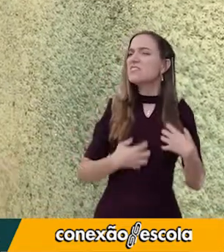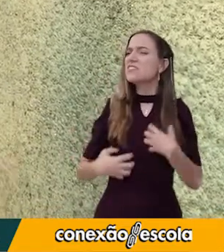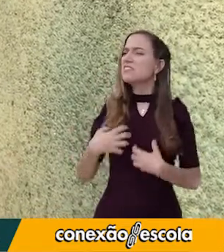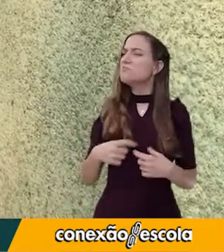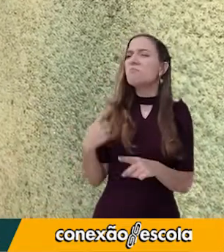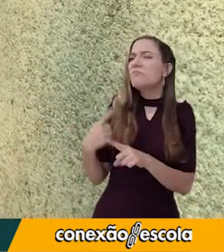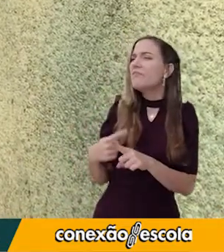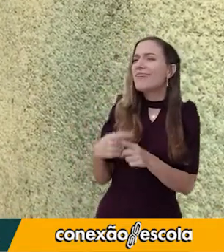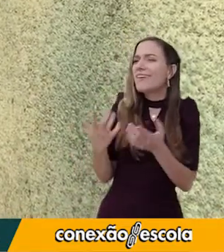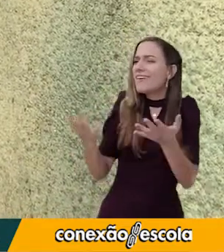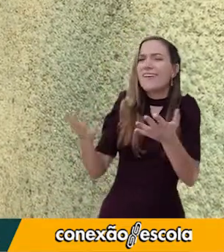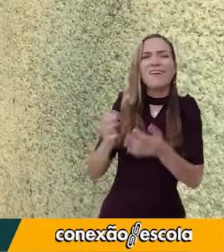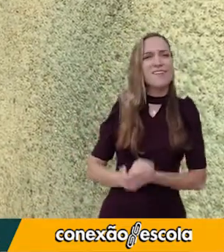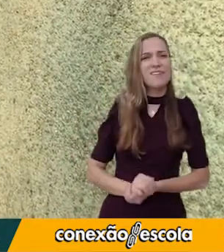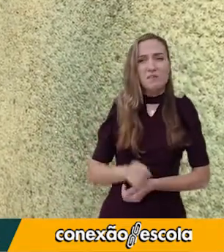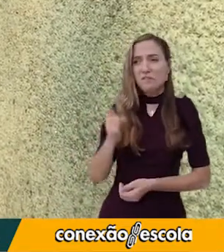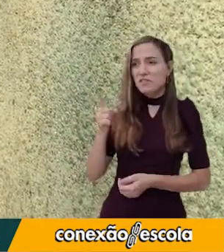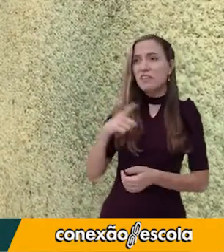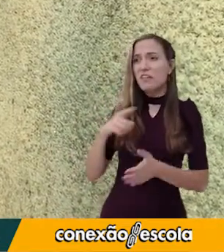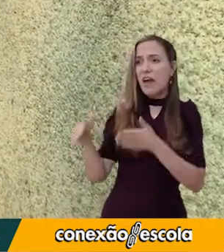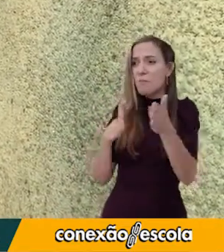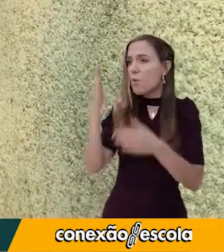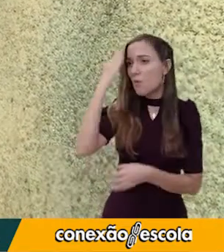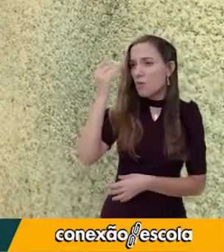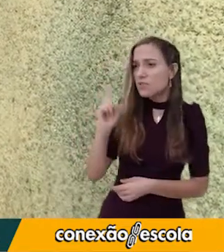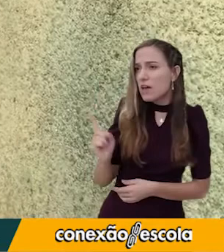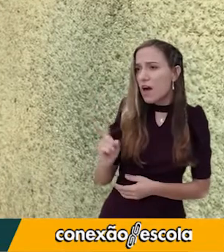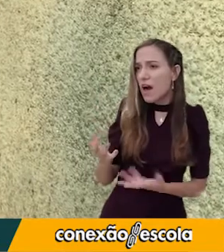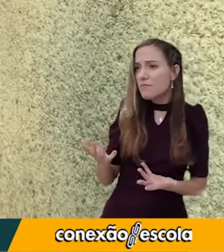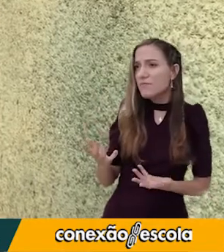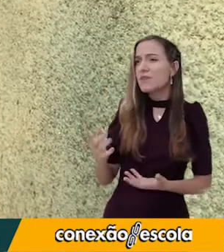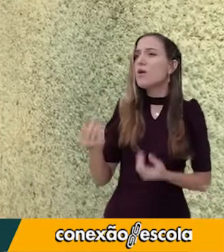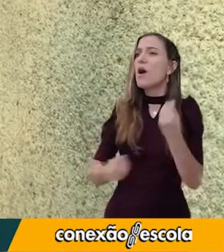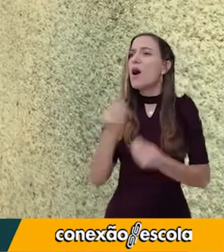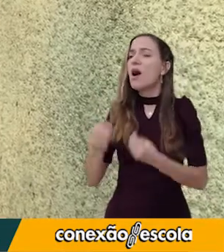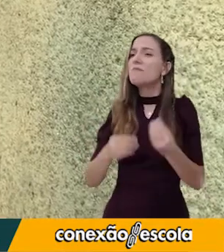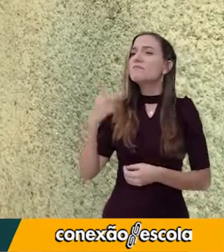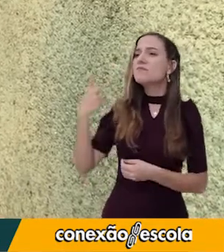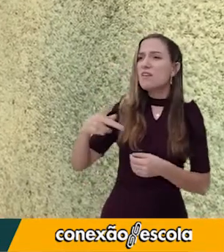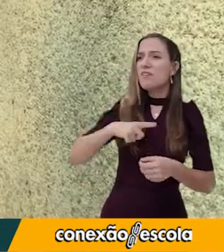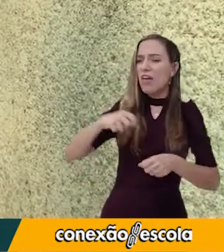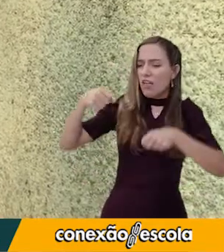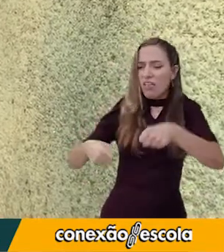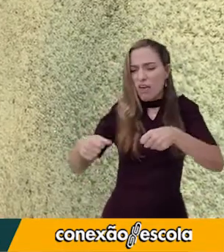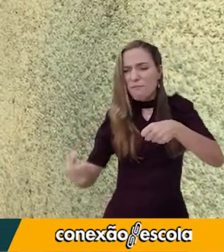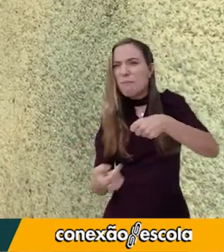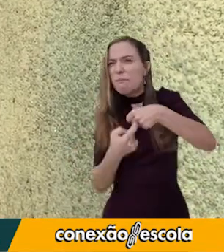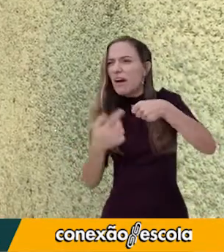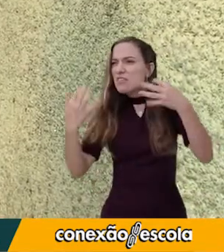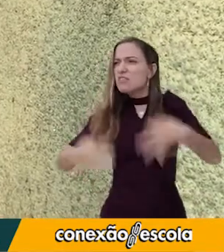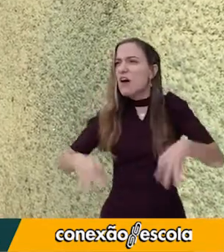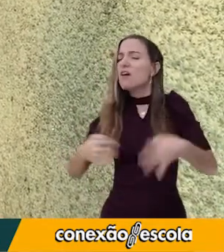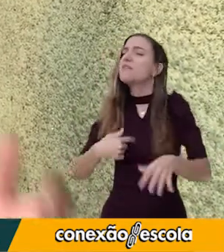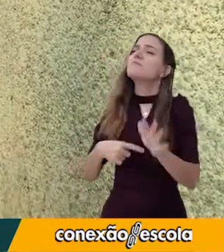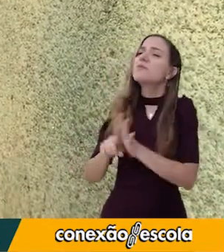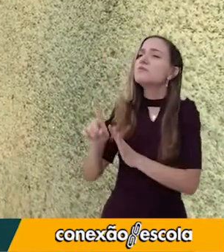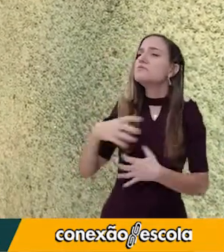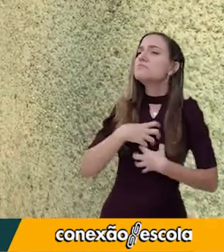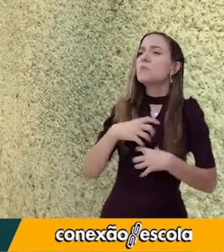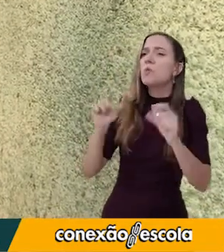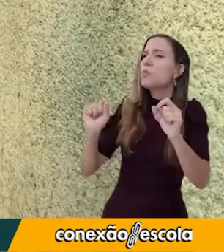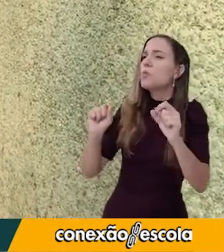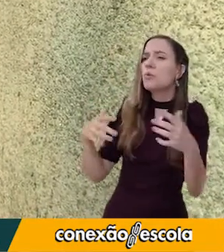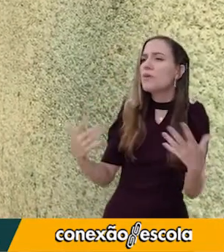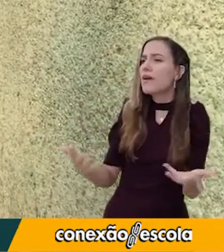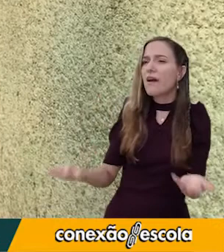tão desconsolado? Andas perdido, bichinho? Espetaste o pé no espinho? Que sentes,